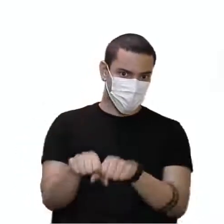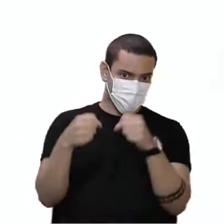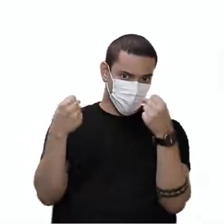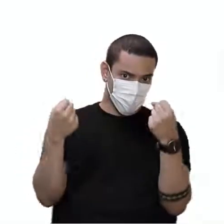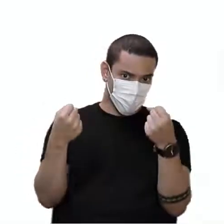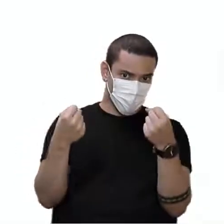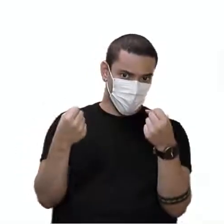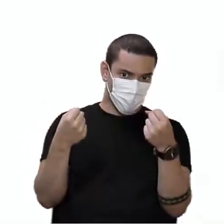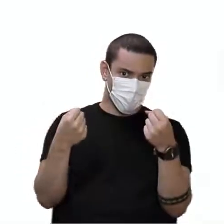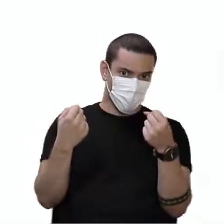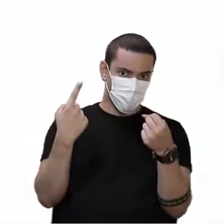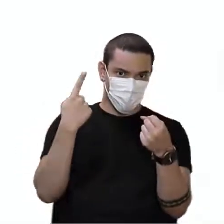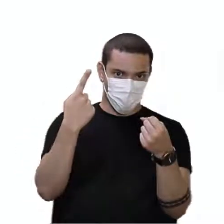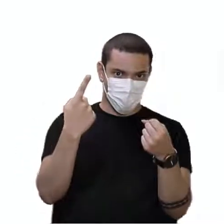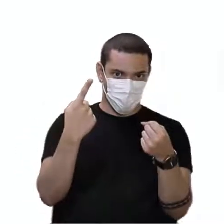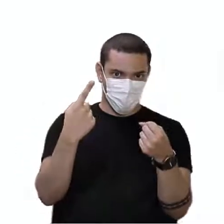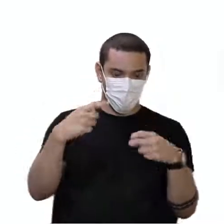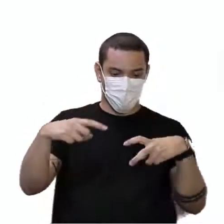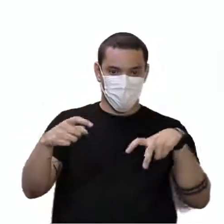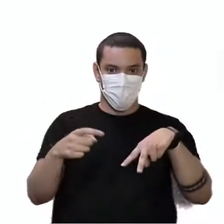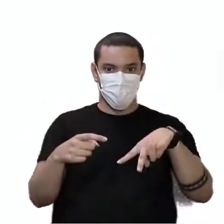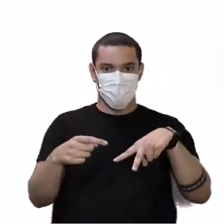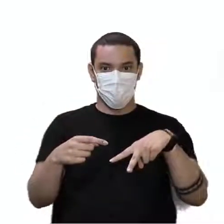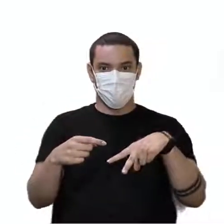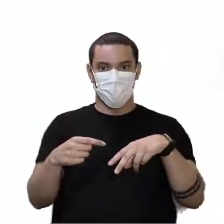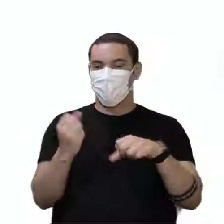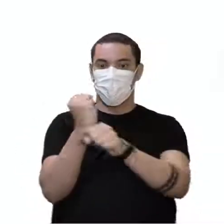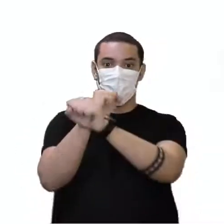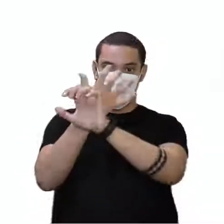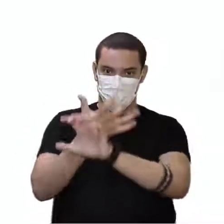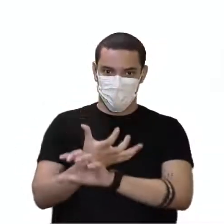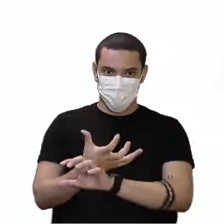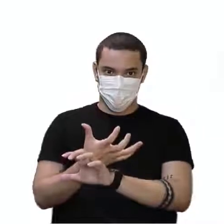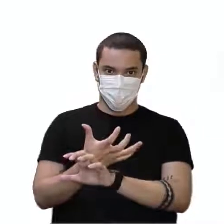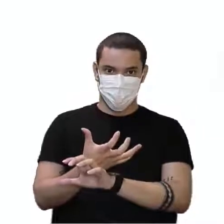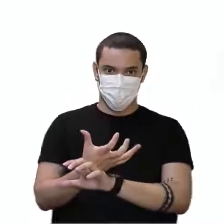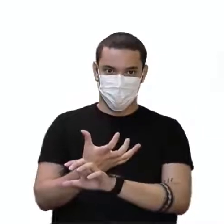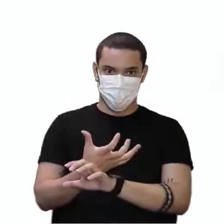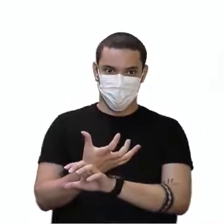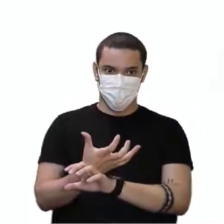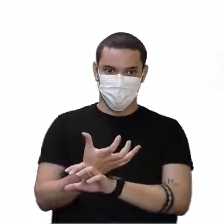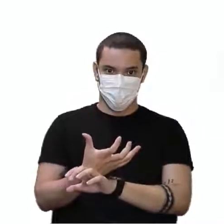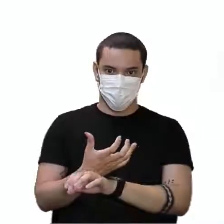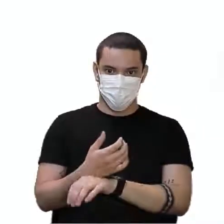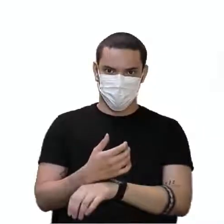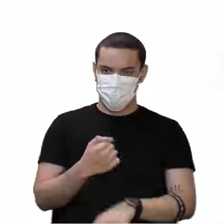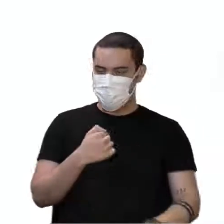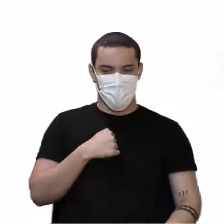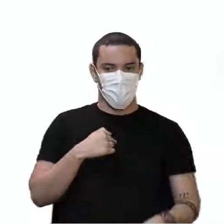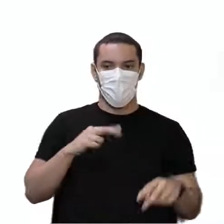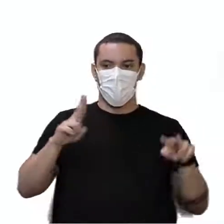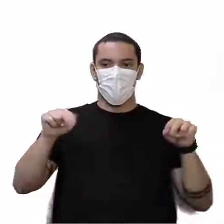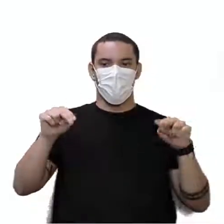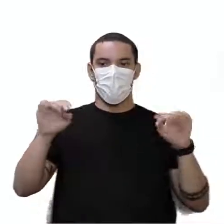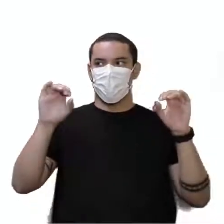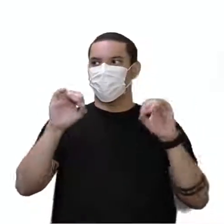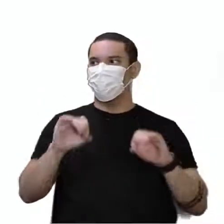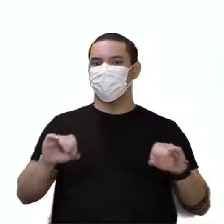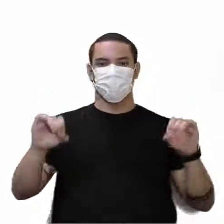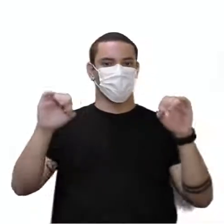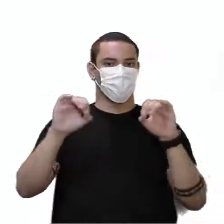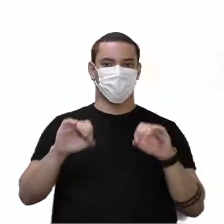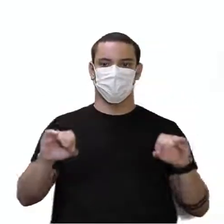quebrou uma perna? Certo? A perna não, o osso. A bone. I haven't. Eu não. Eu não